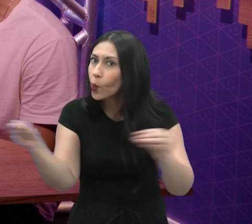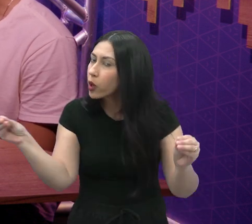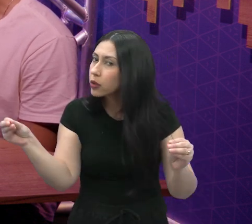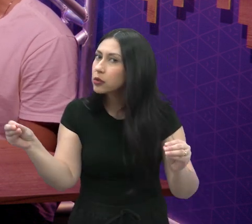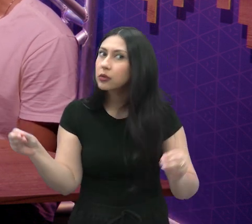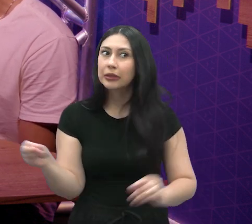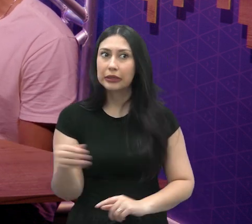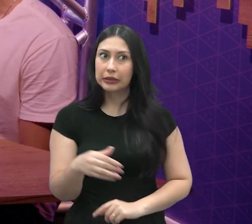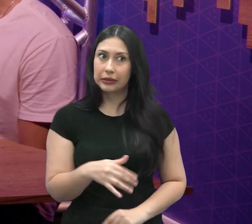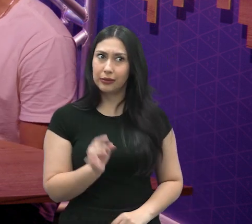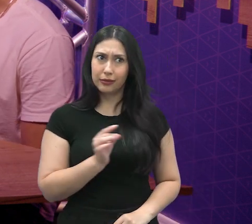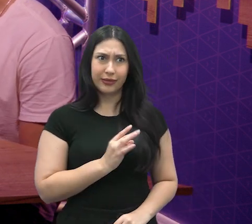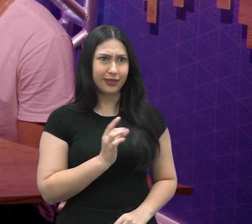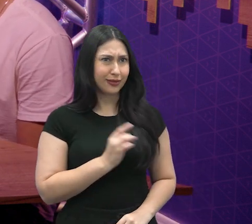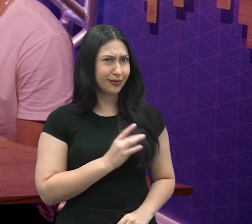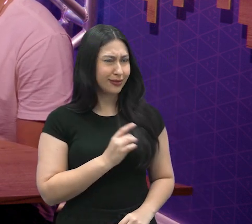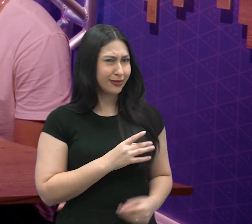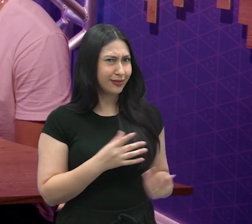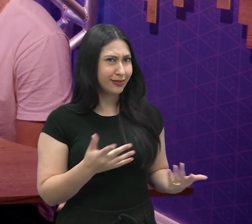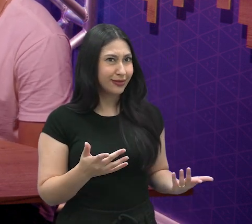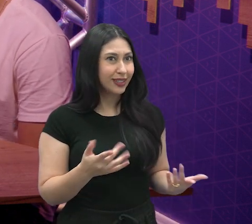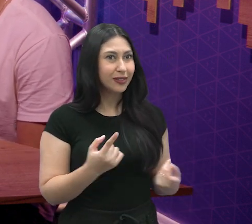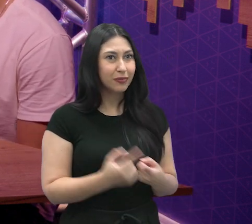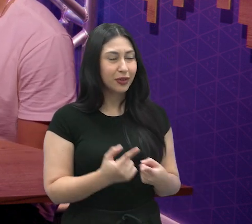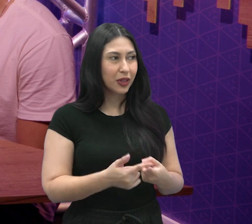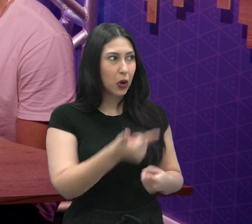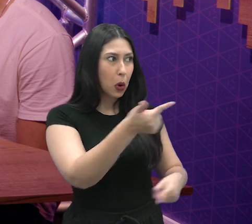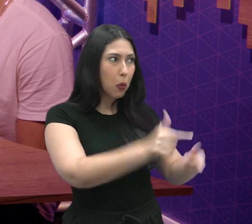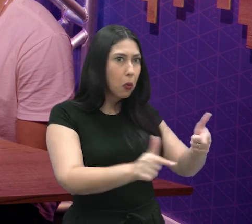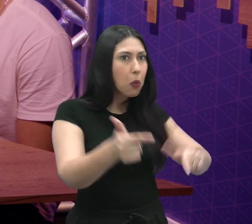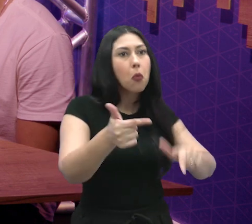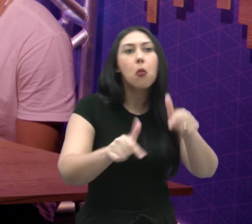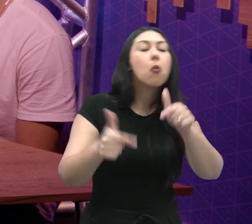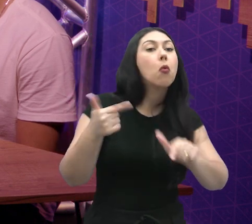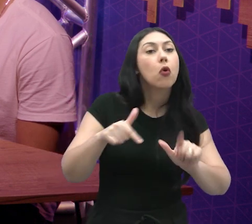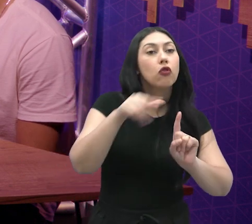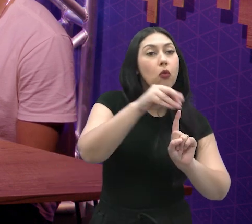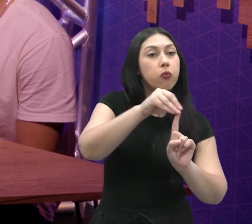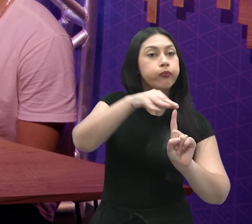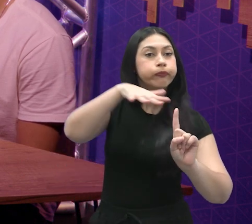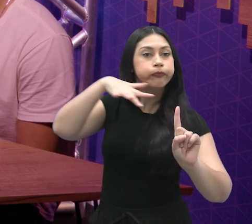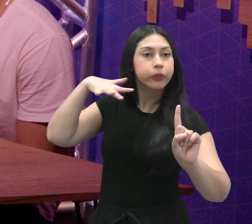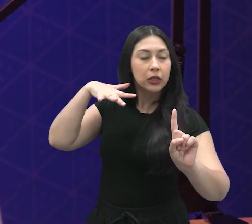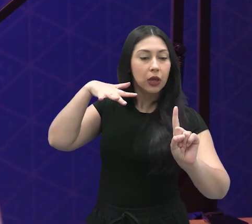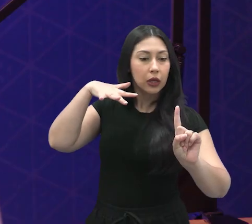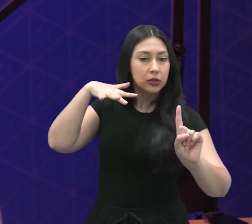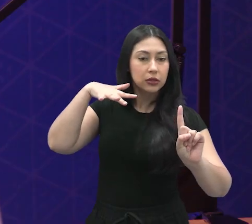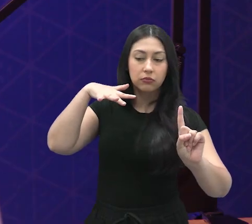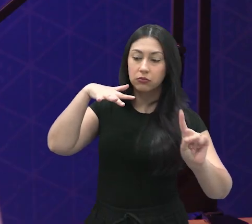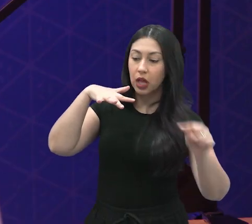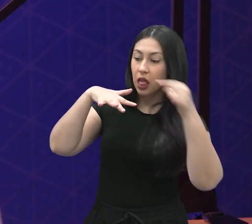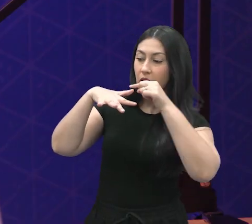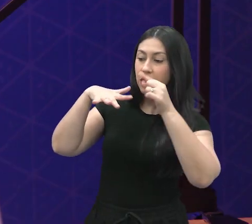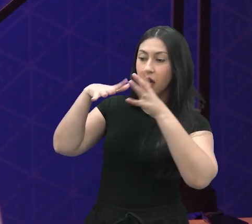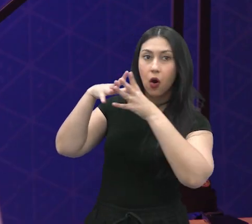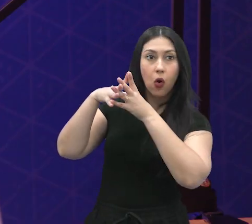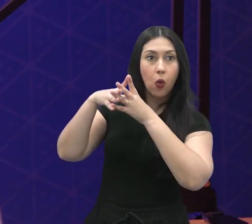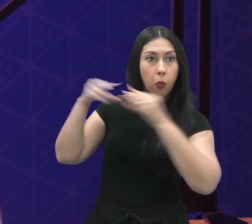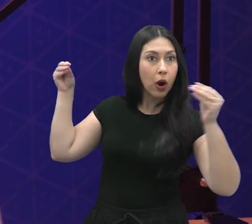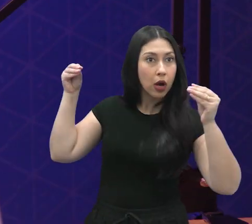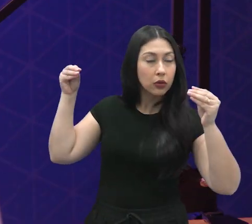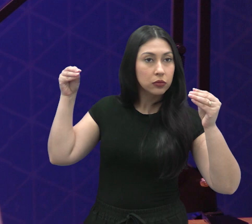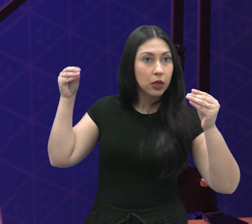sapiens. É um pouco assustador pensar nisso, né? Que outros ancestrais, né? Que tinham as